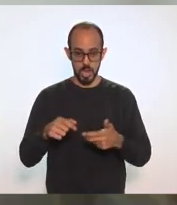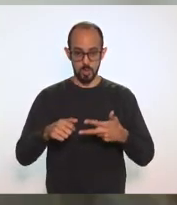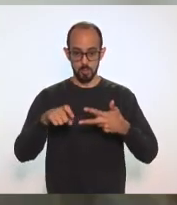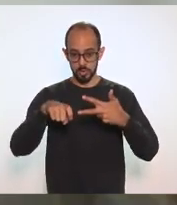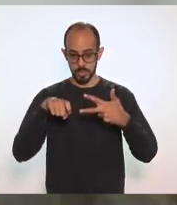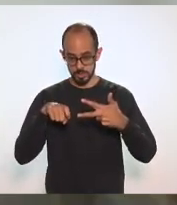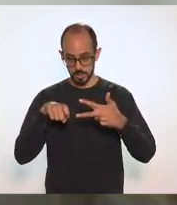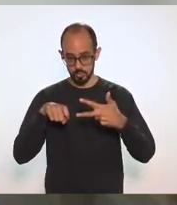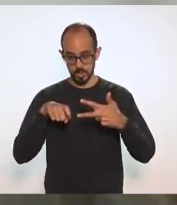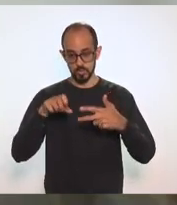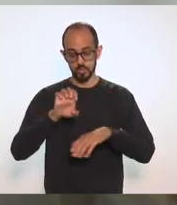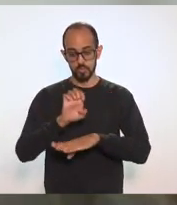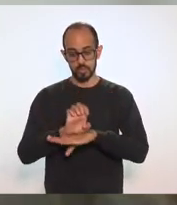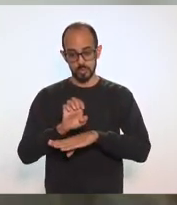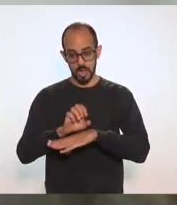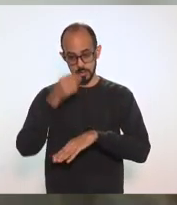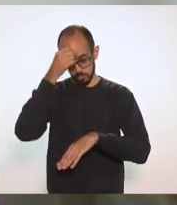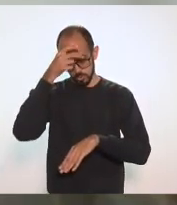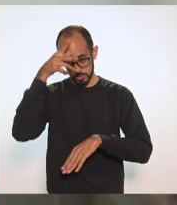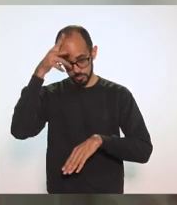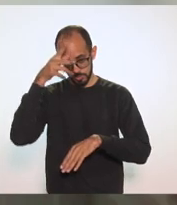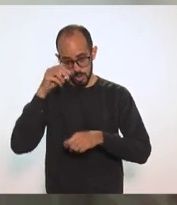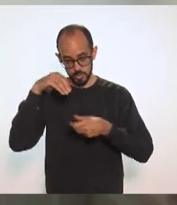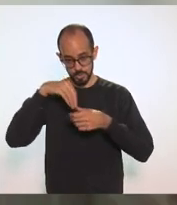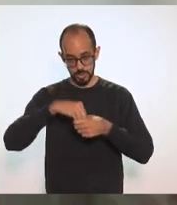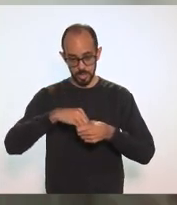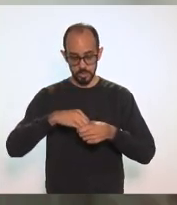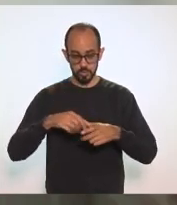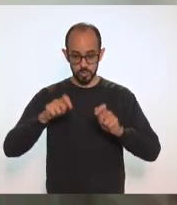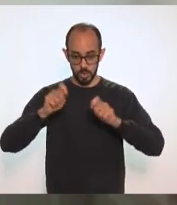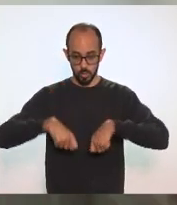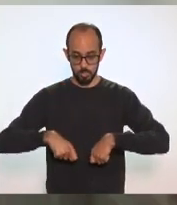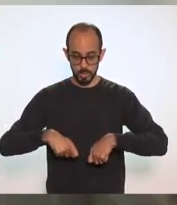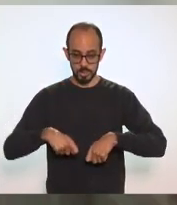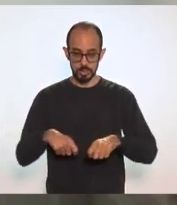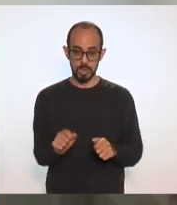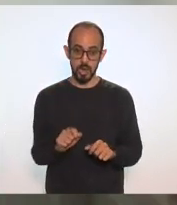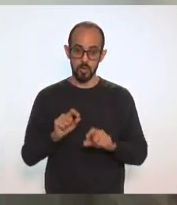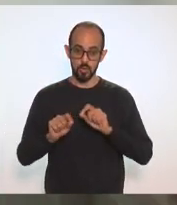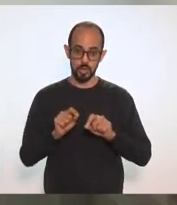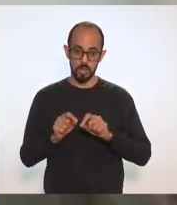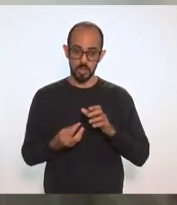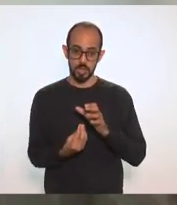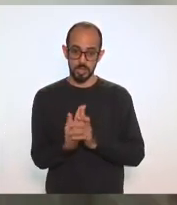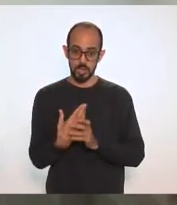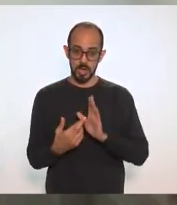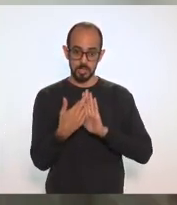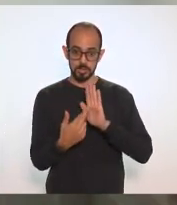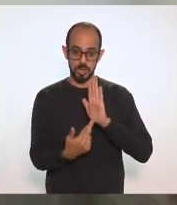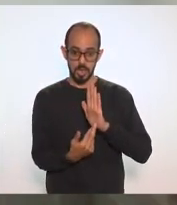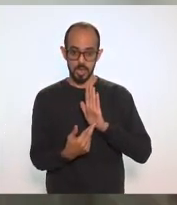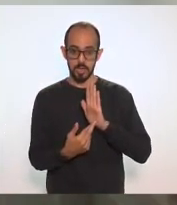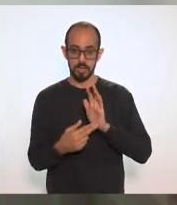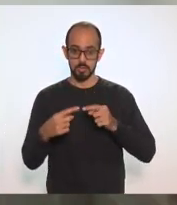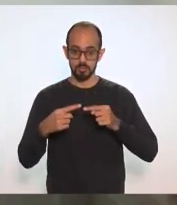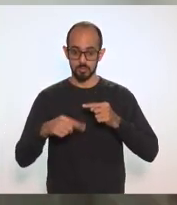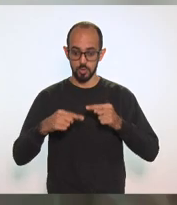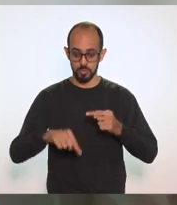Estadual e Municipal, dentro de suas respectivas competências, estabelecer as regras e proibições